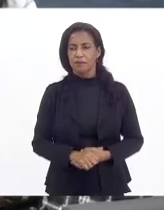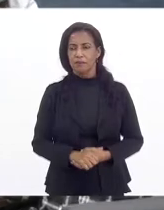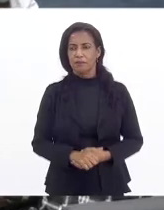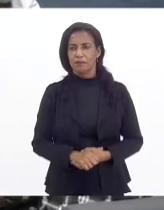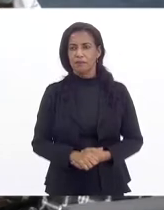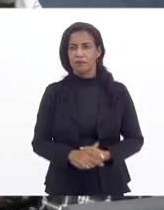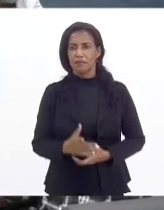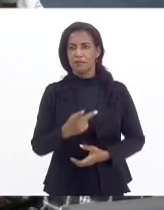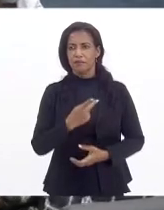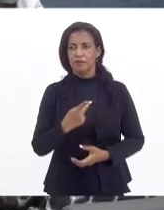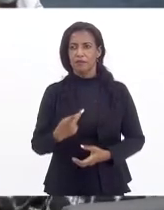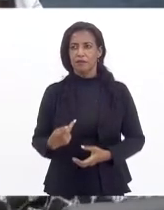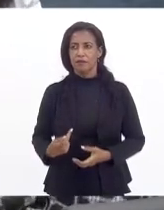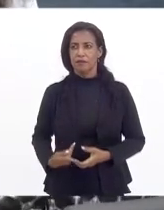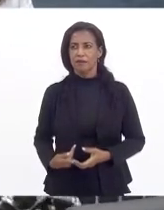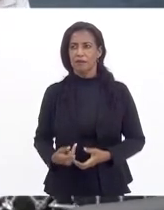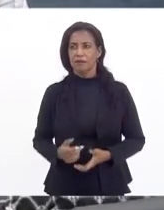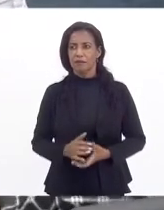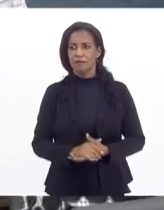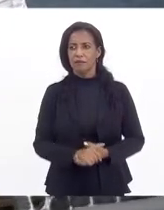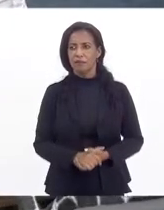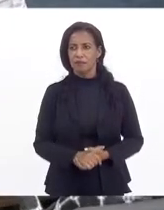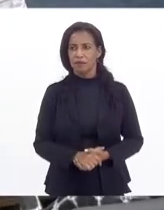A presidência